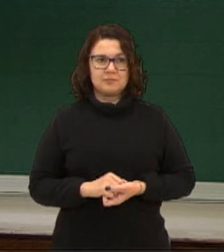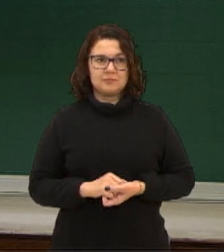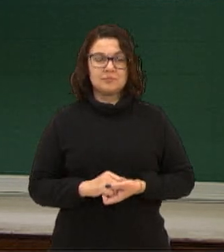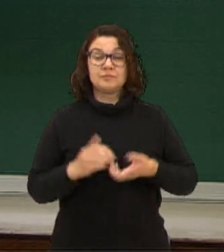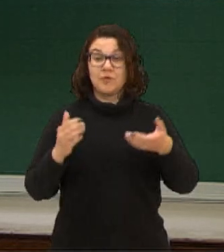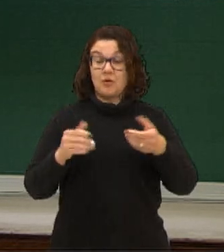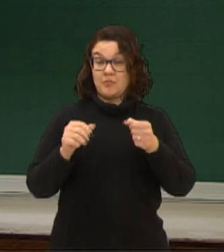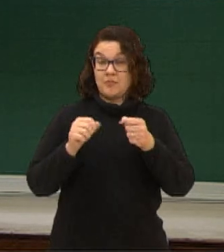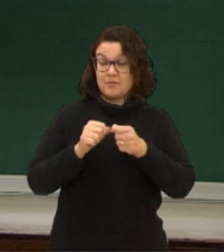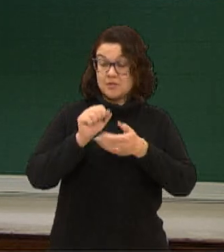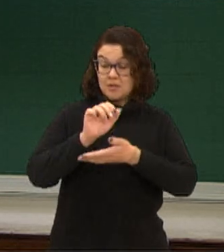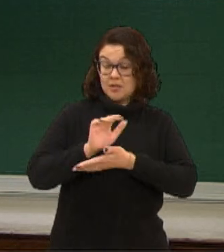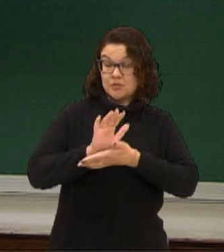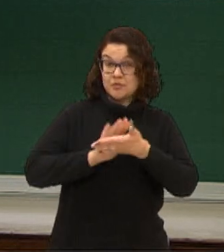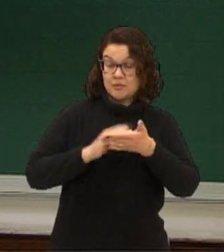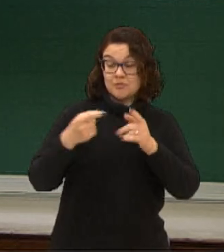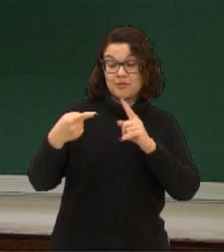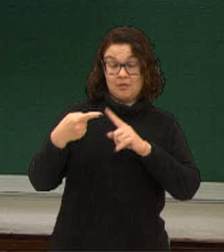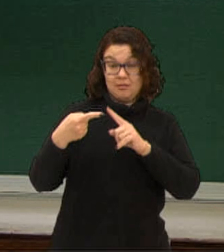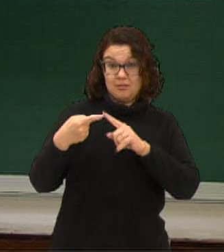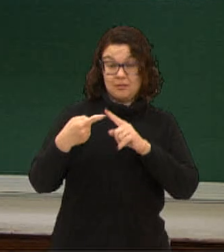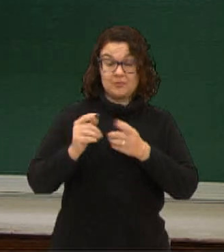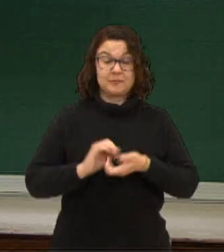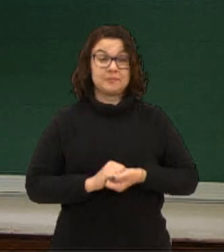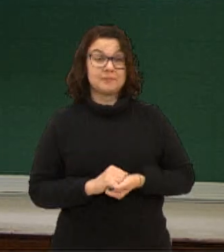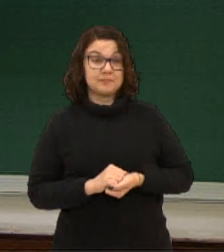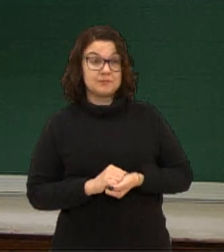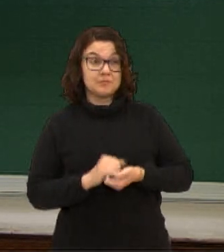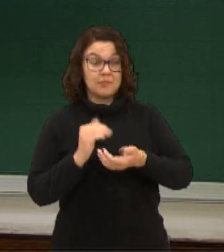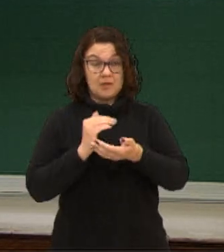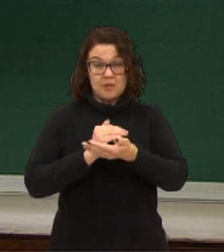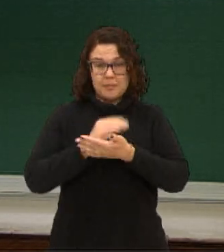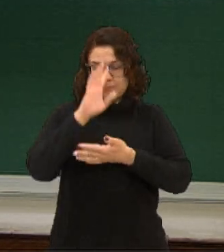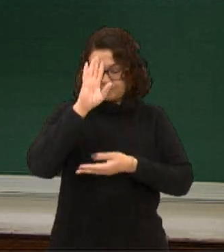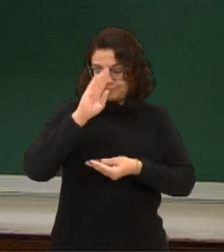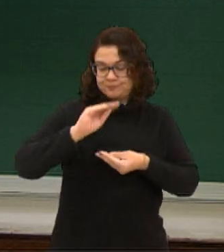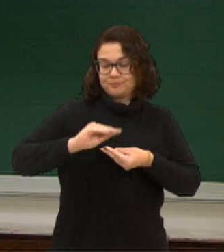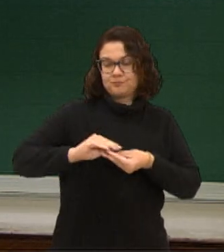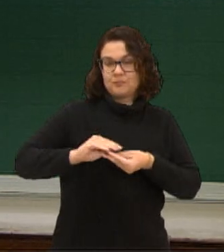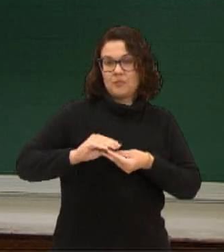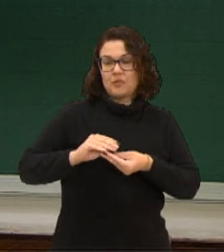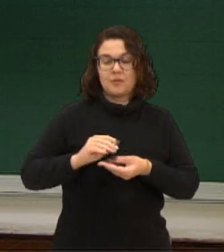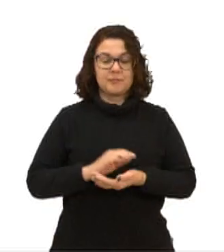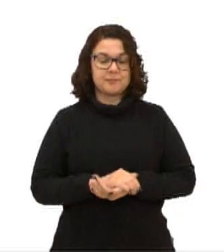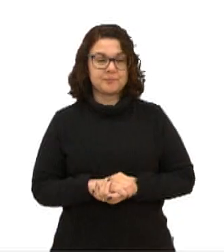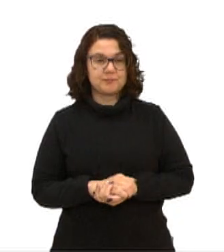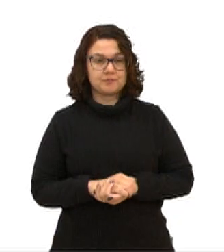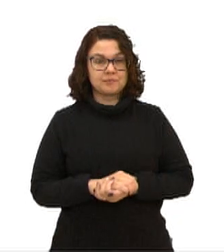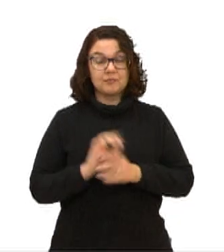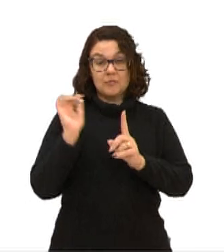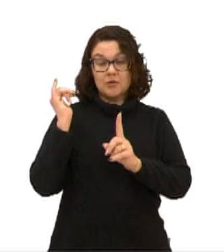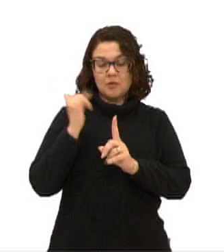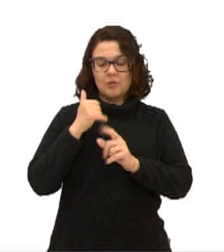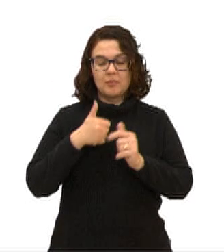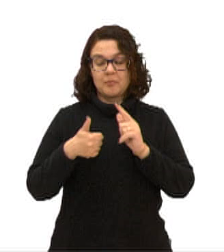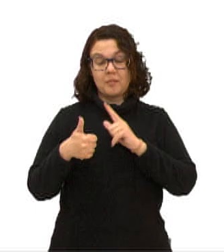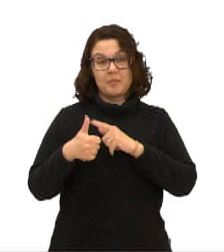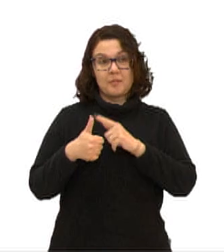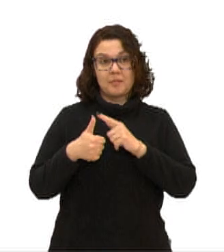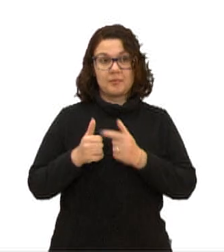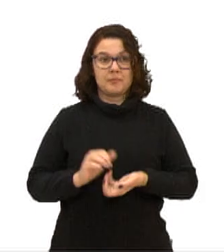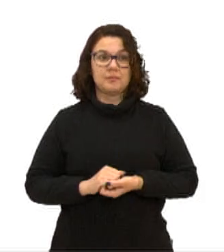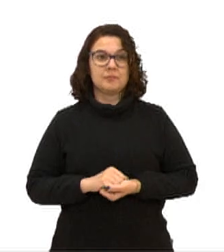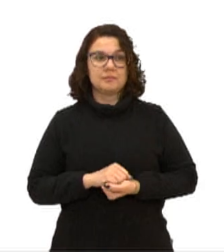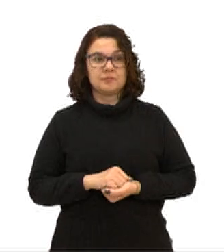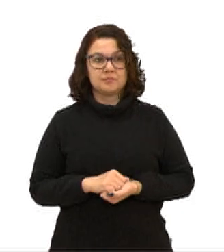e vamos agora já para a nossa primeira atividade, iniciar aí a interpretação desse conto. Na atividade 1, lo que incomoda